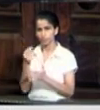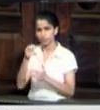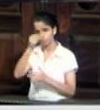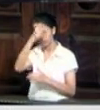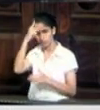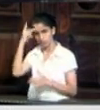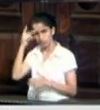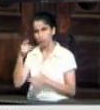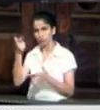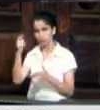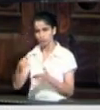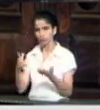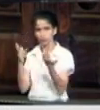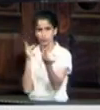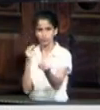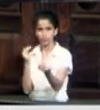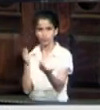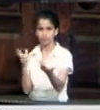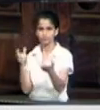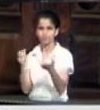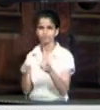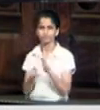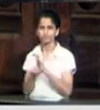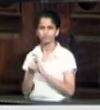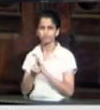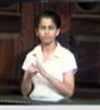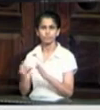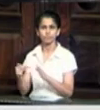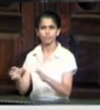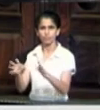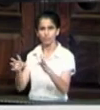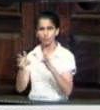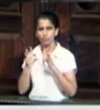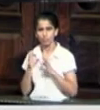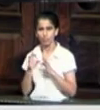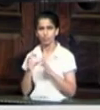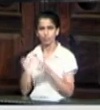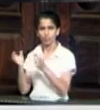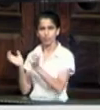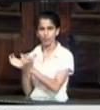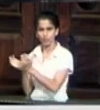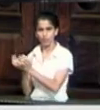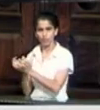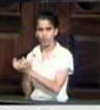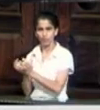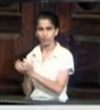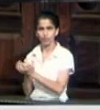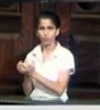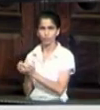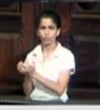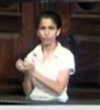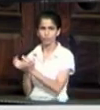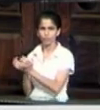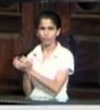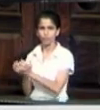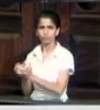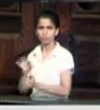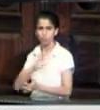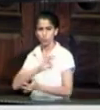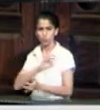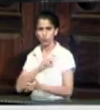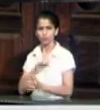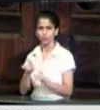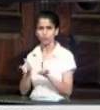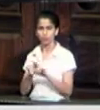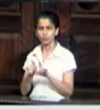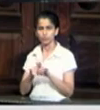mesma natureza, que procurou ouvir não só as instituições policiais,